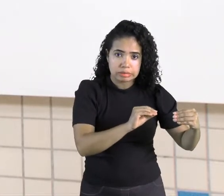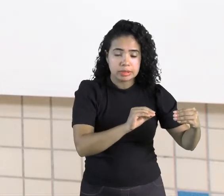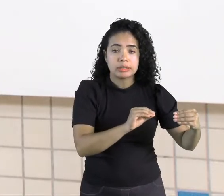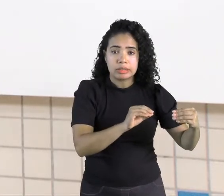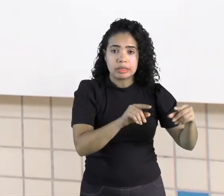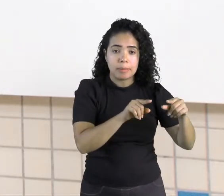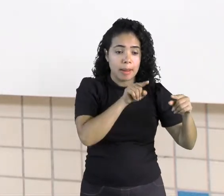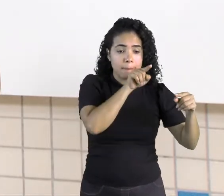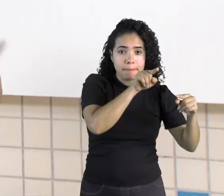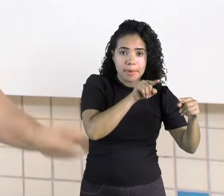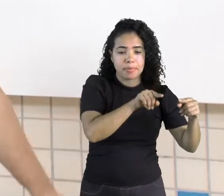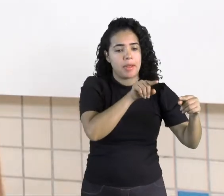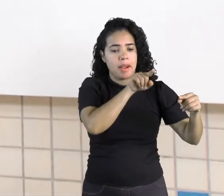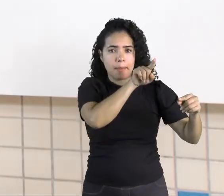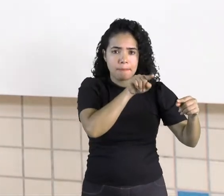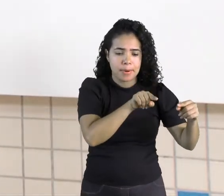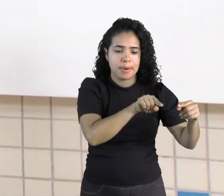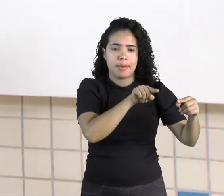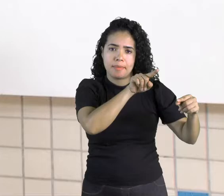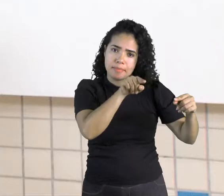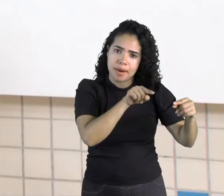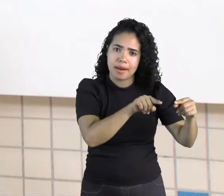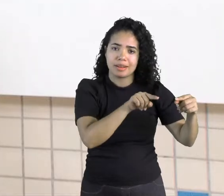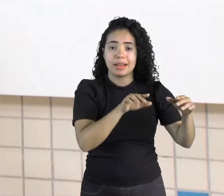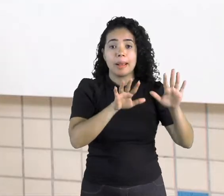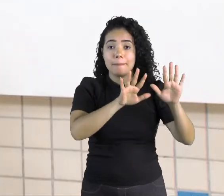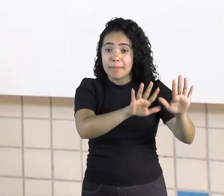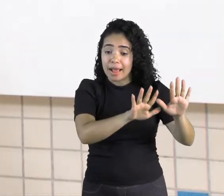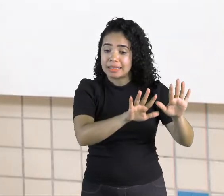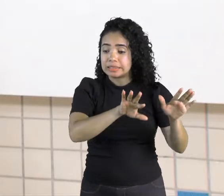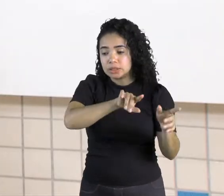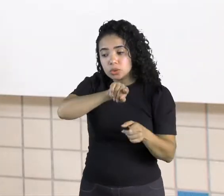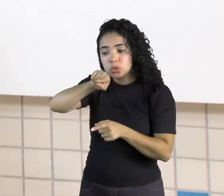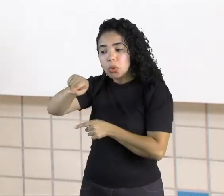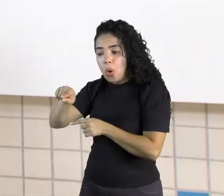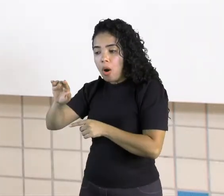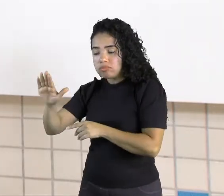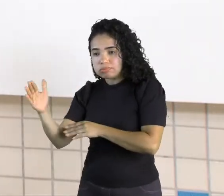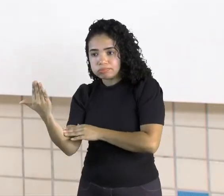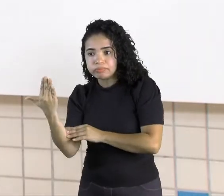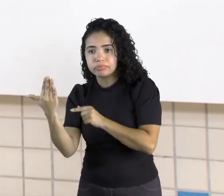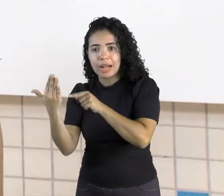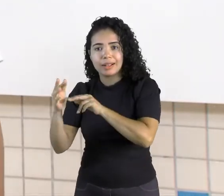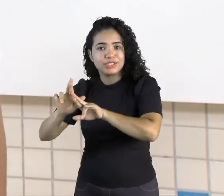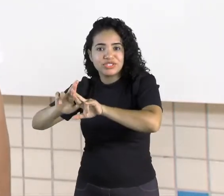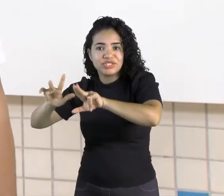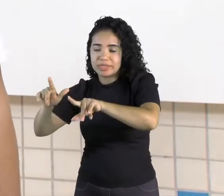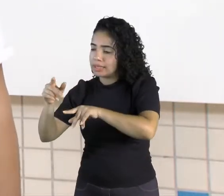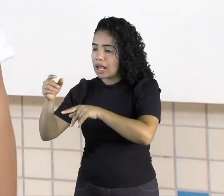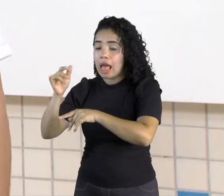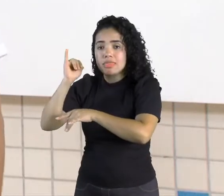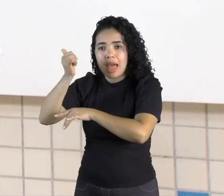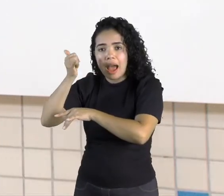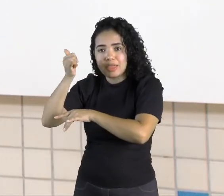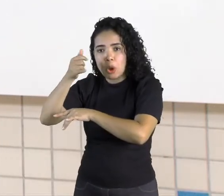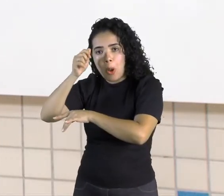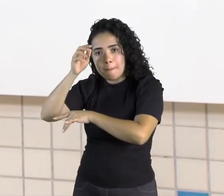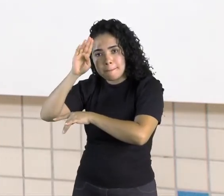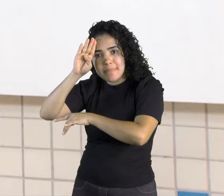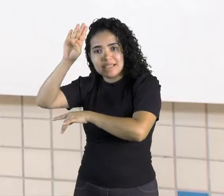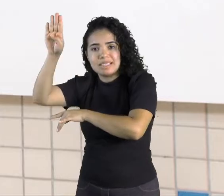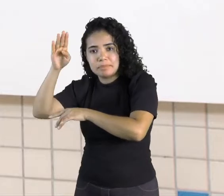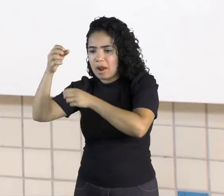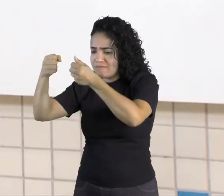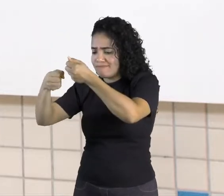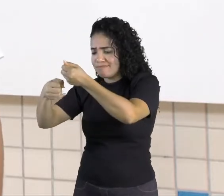travessão. Já no discurso indireto, somente o narrador da história conta tudo o que aconteceu,